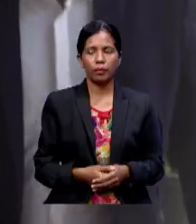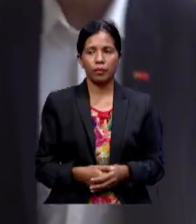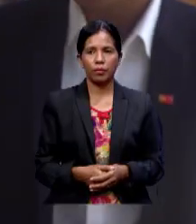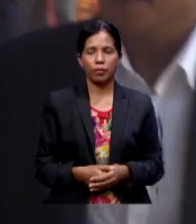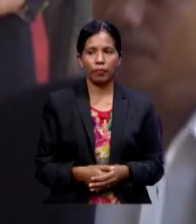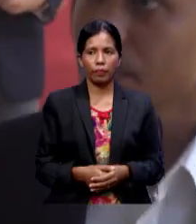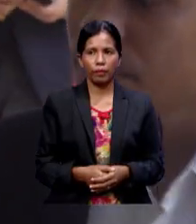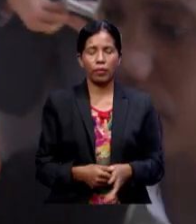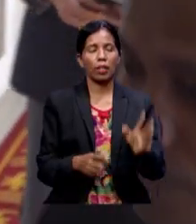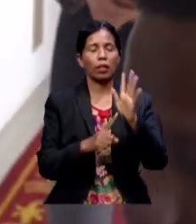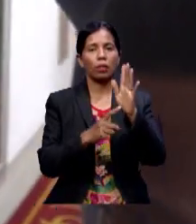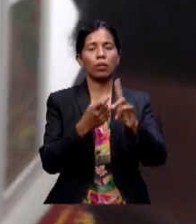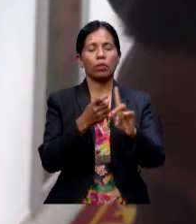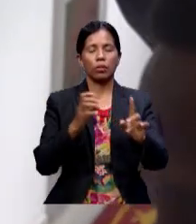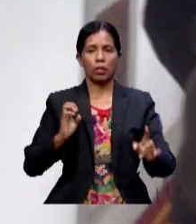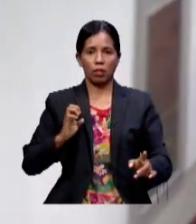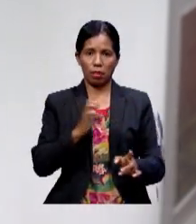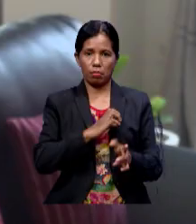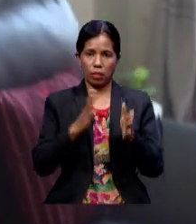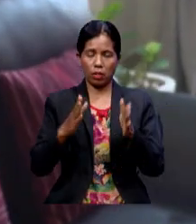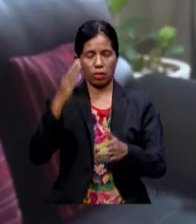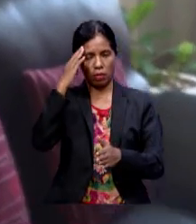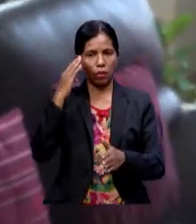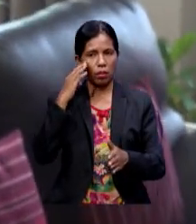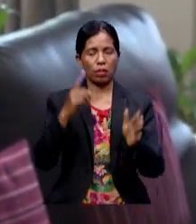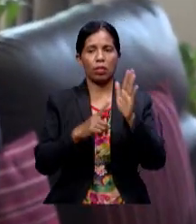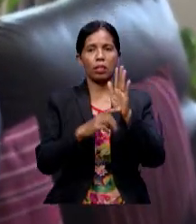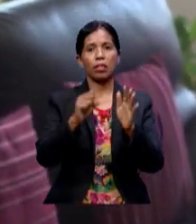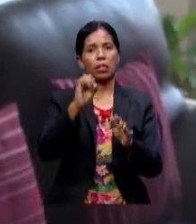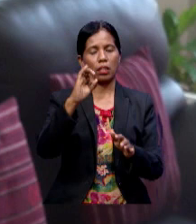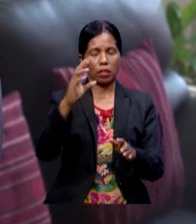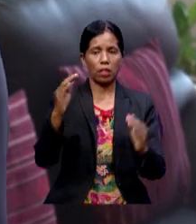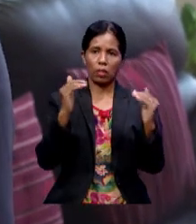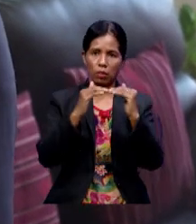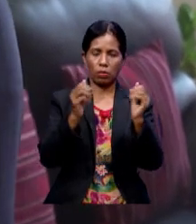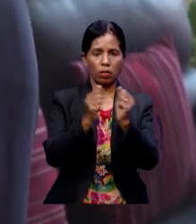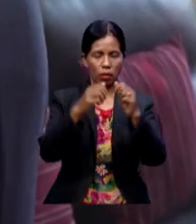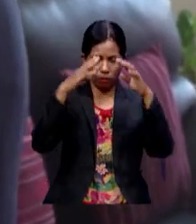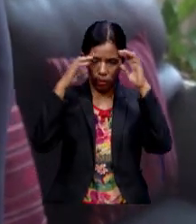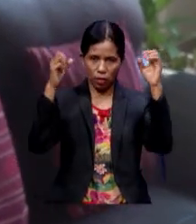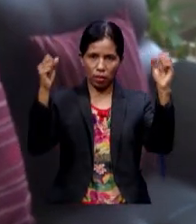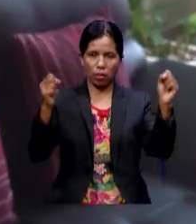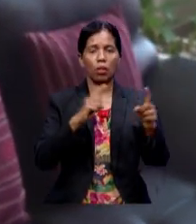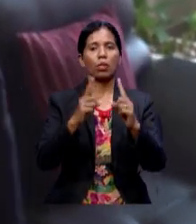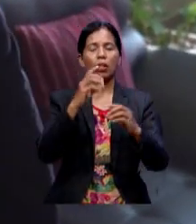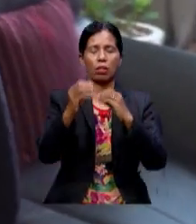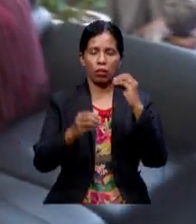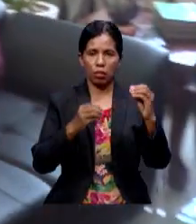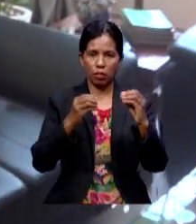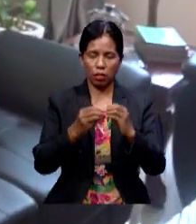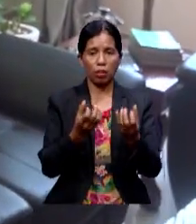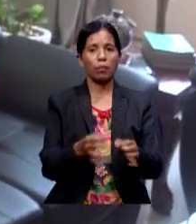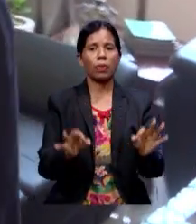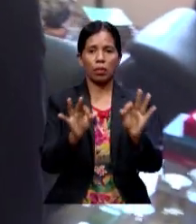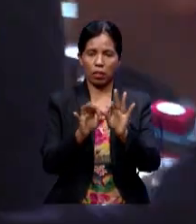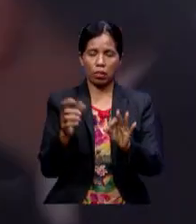Lia hirak ni hatu si embaixador Korea do Sul ya Timor Leste sin mantai hafen encontro ho presidente republika ho di kolia kono ba area prioridade sira